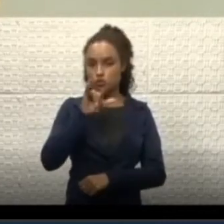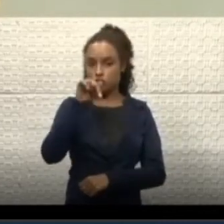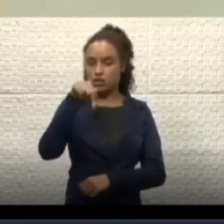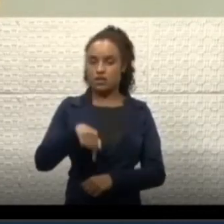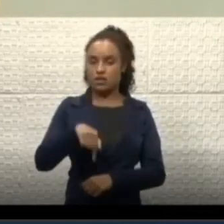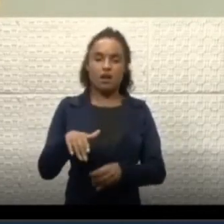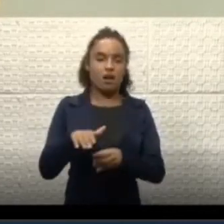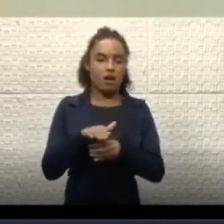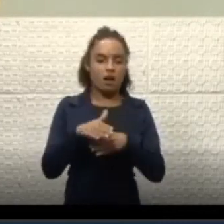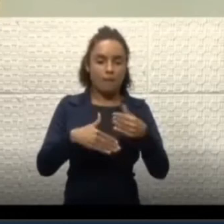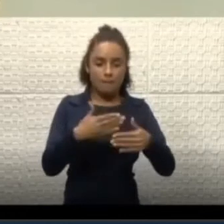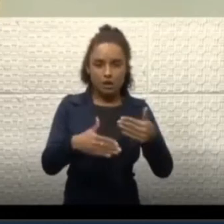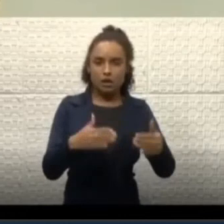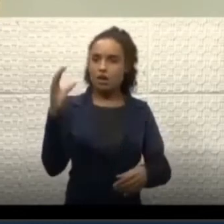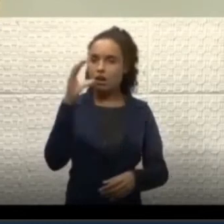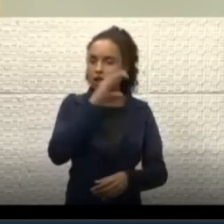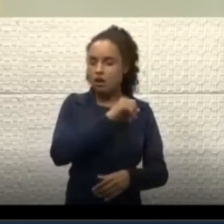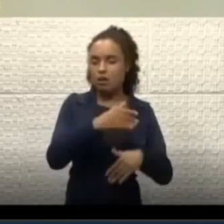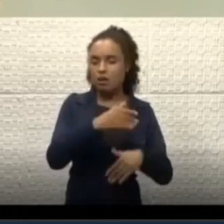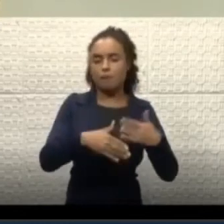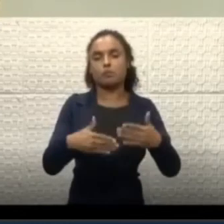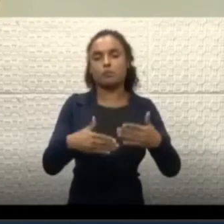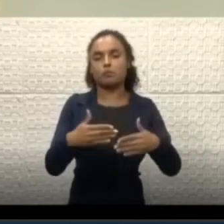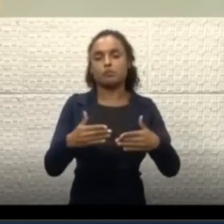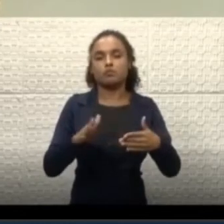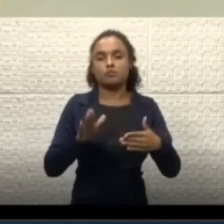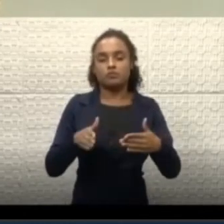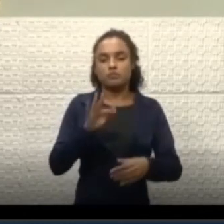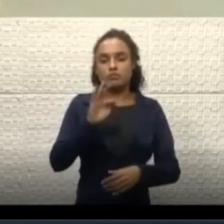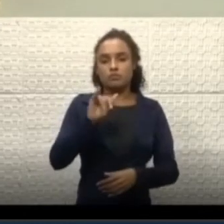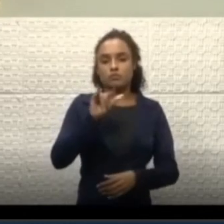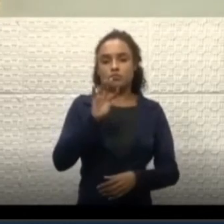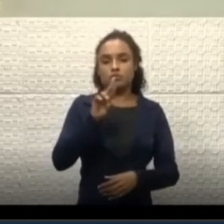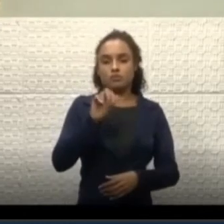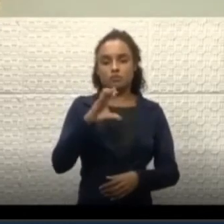tá? Então, a gente faz o processo de filtração.